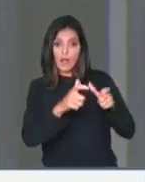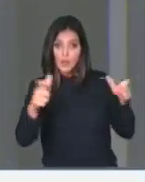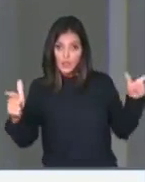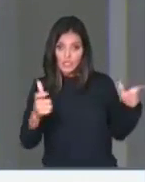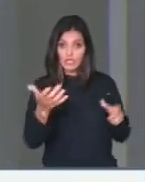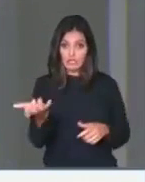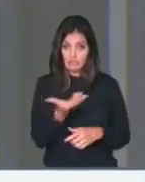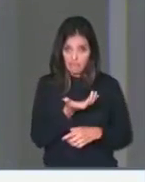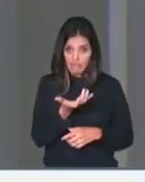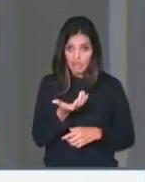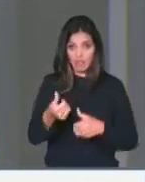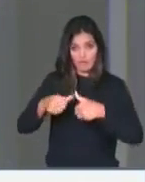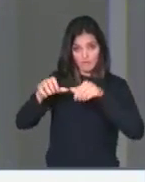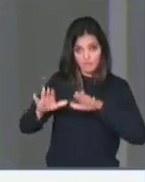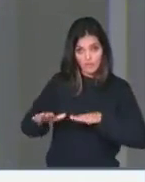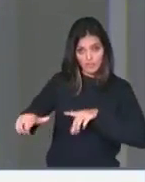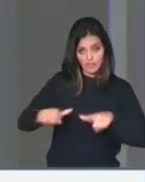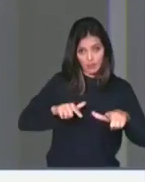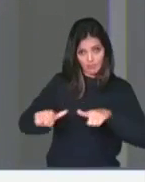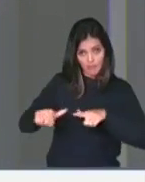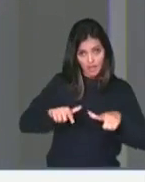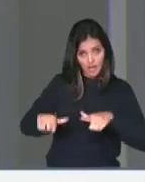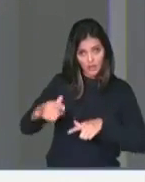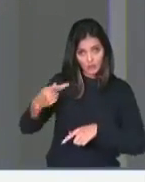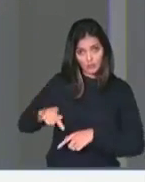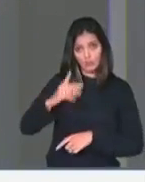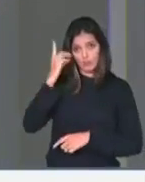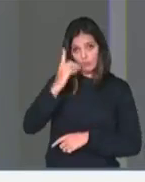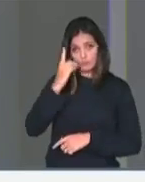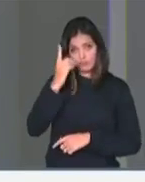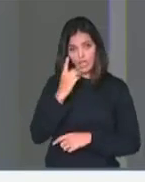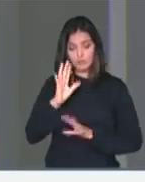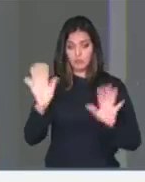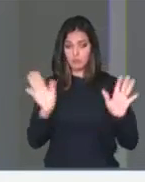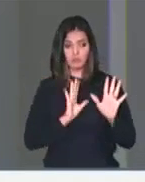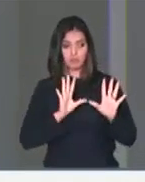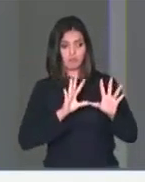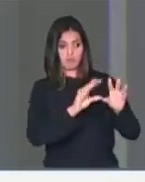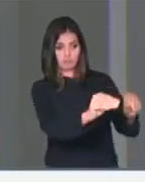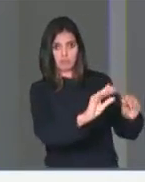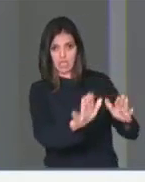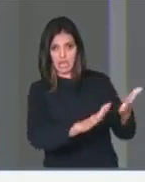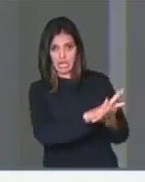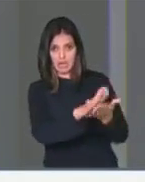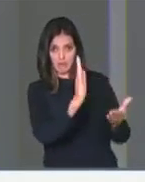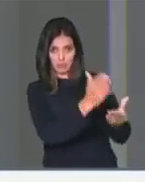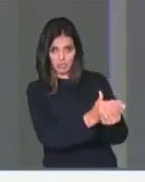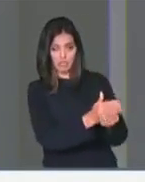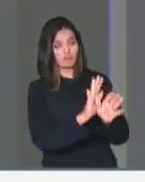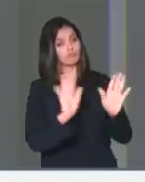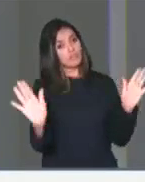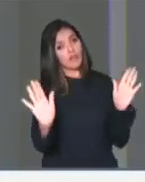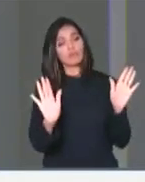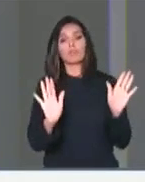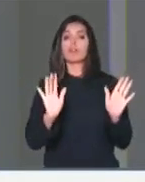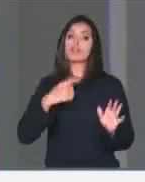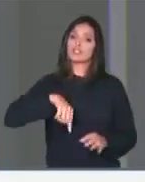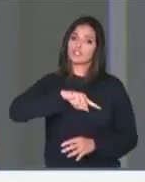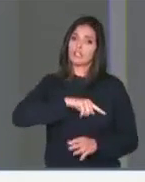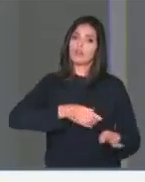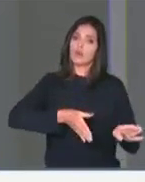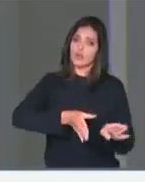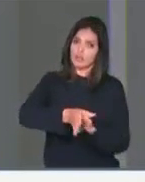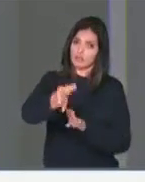do mandato dele não coloque mais a questão com processo inspire conheço o novo